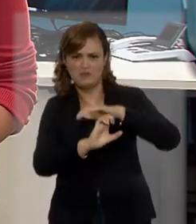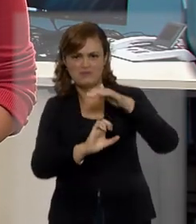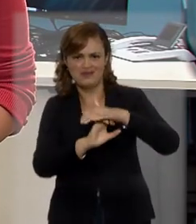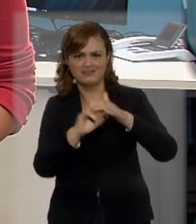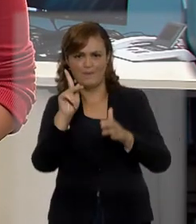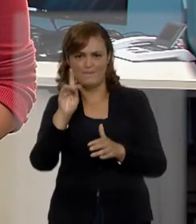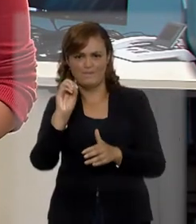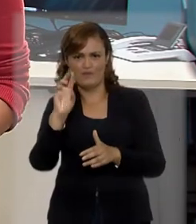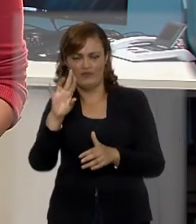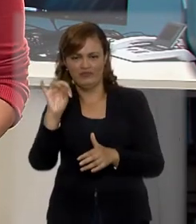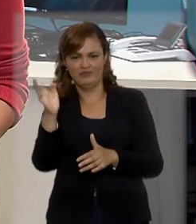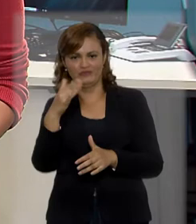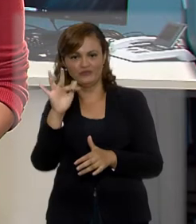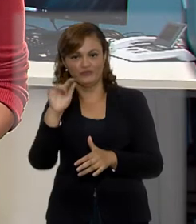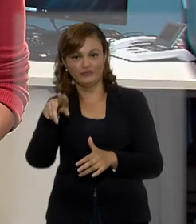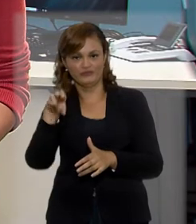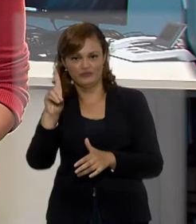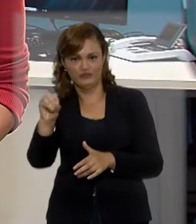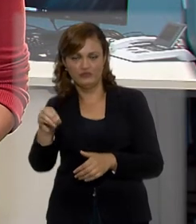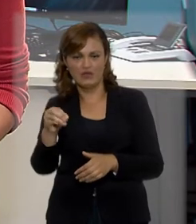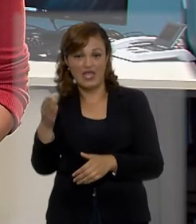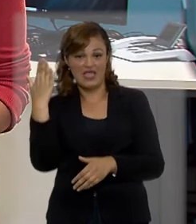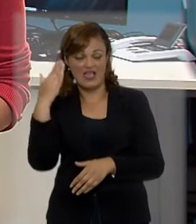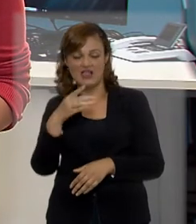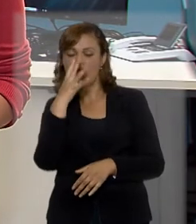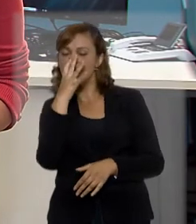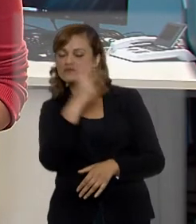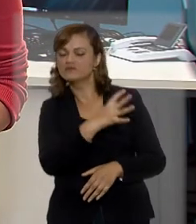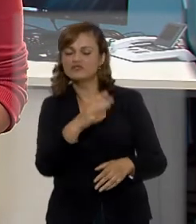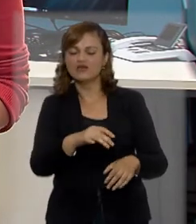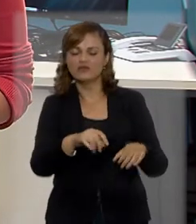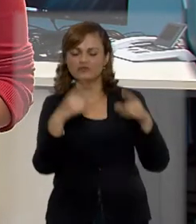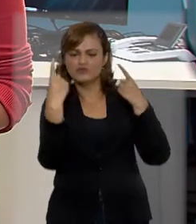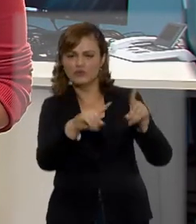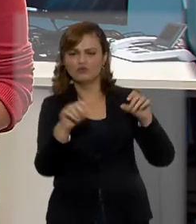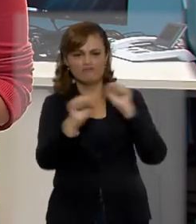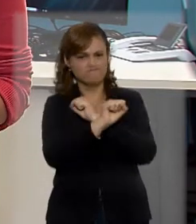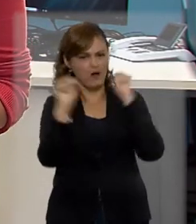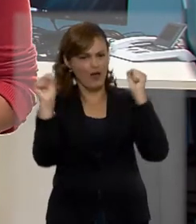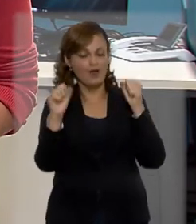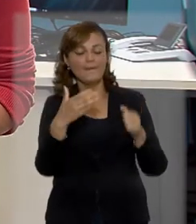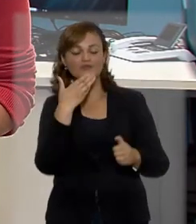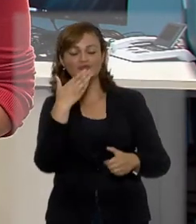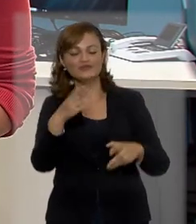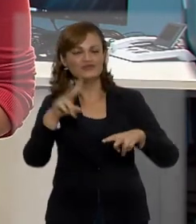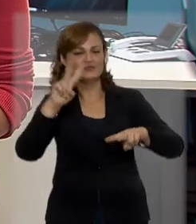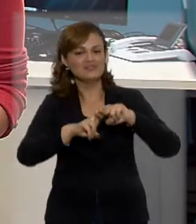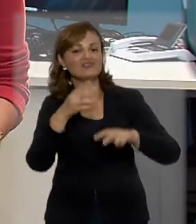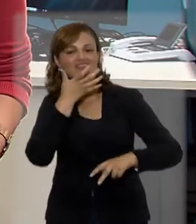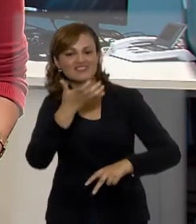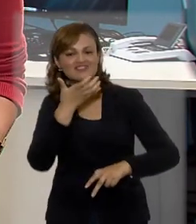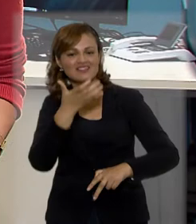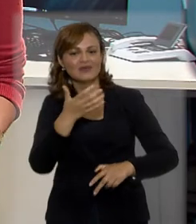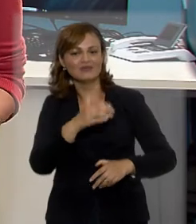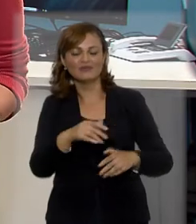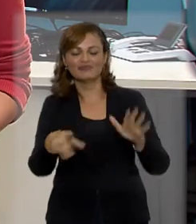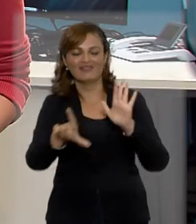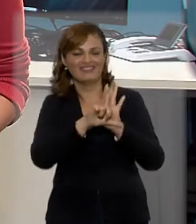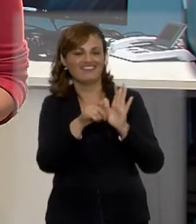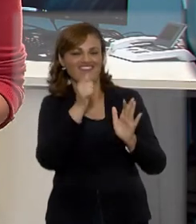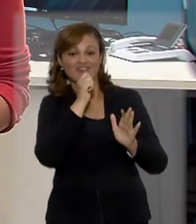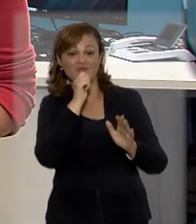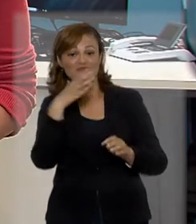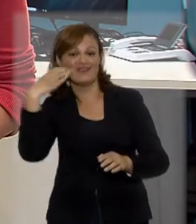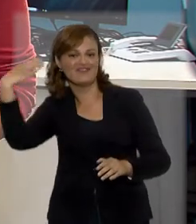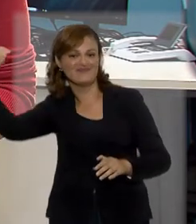Porta dos Fundos. Ele responde pelos supostos crimes de homicídio tentado e explosão, mas o mandado de prisão expedido em dezembro não foi